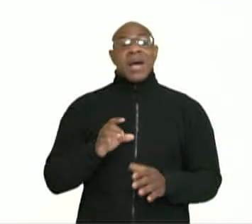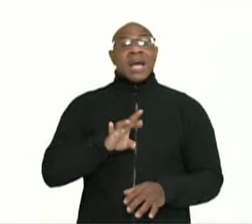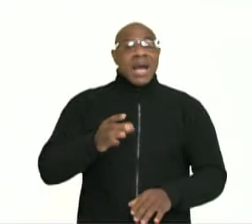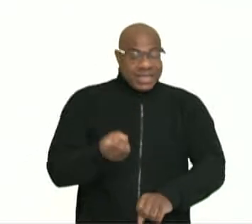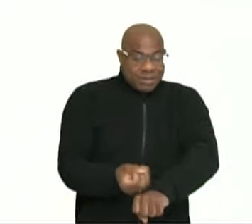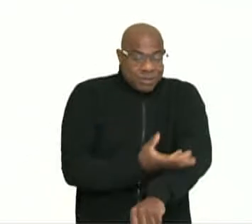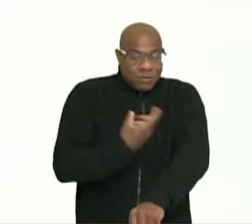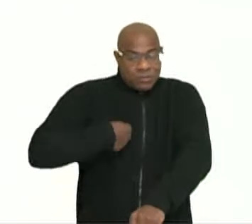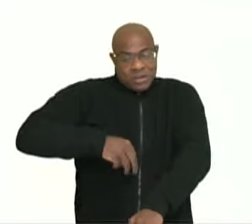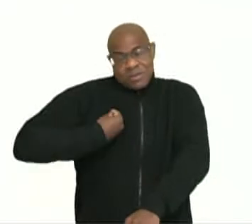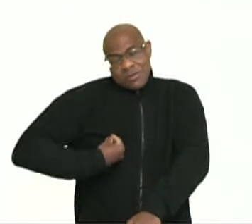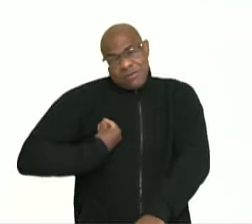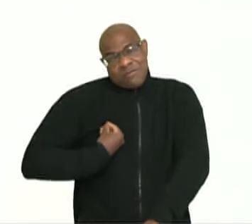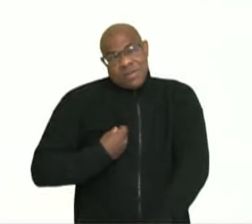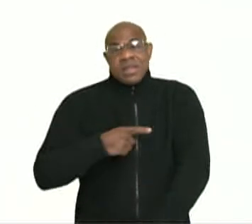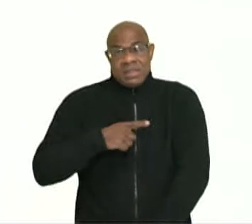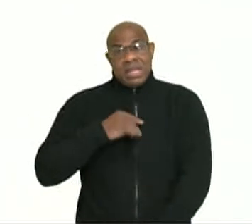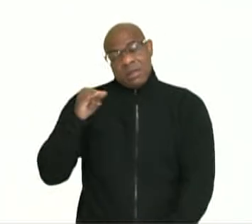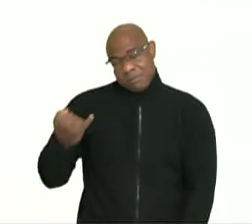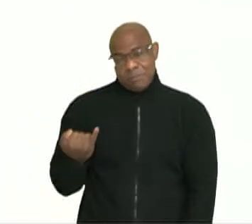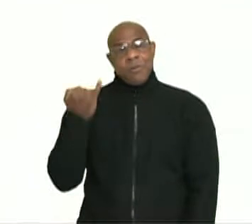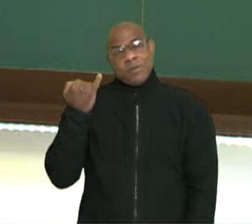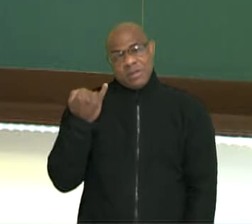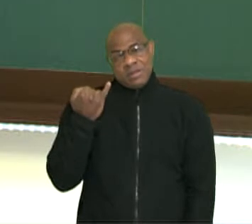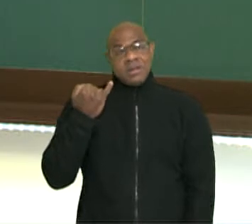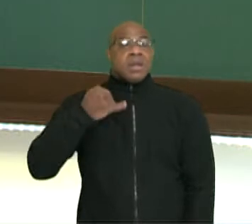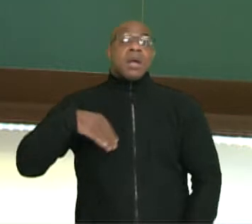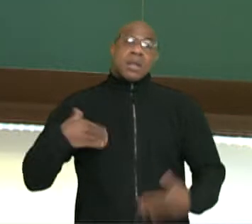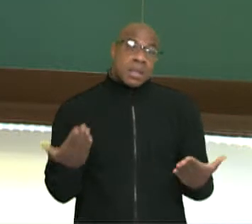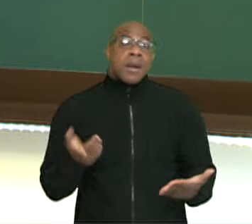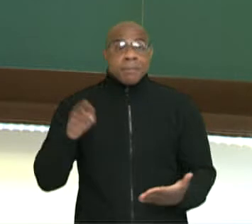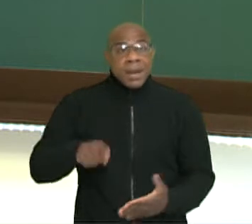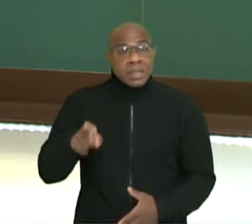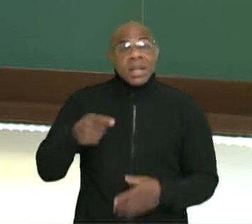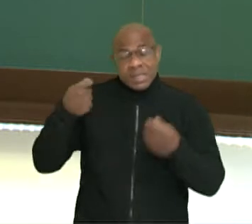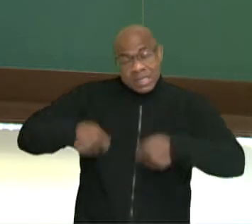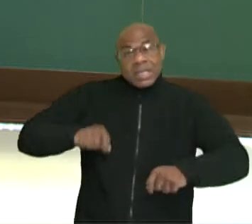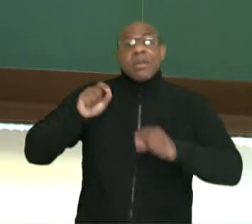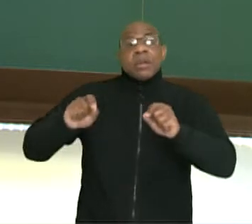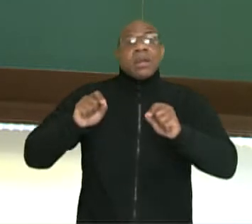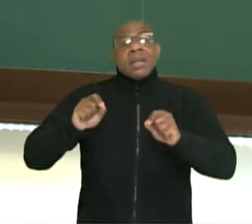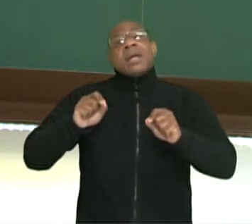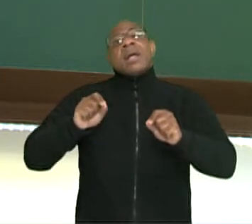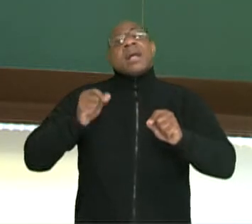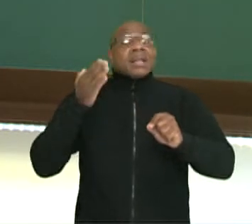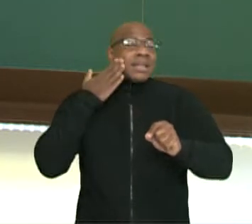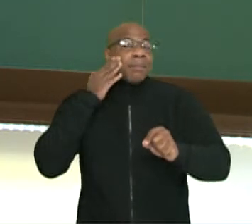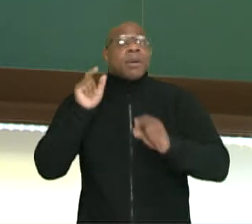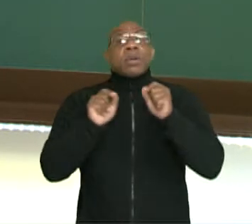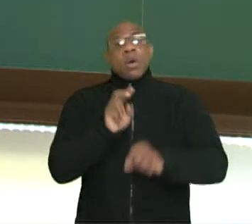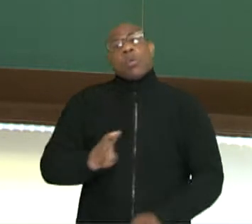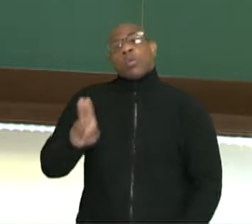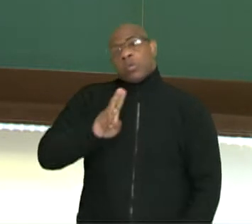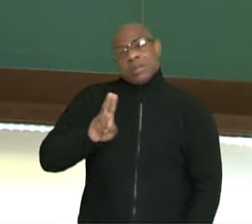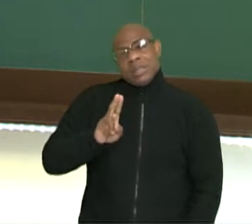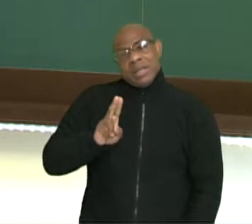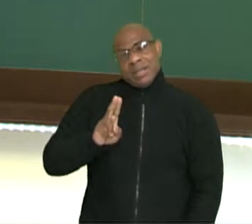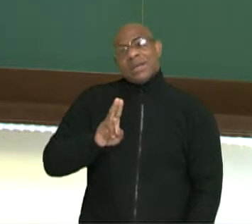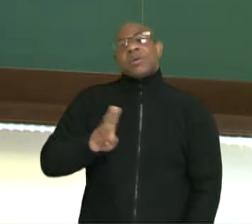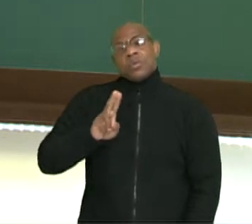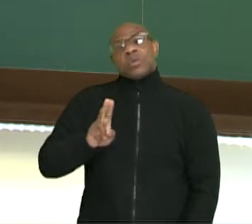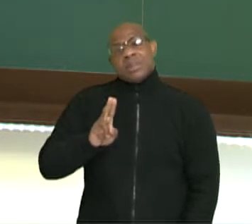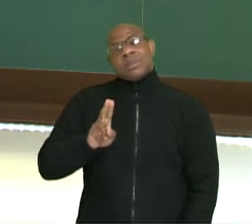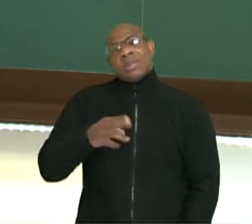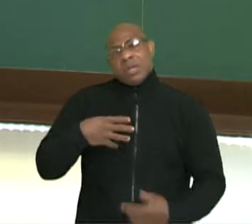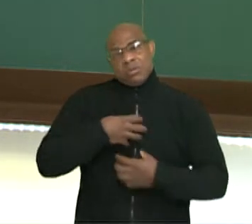gente vive tem a sua importância. E é necessário saber usá-las da melhor forma possível diante